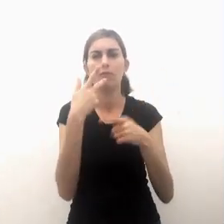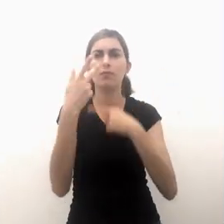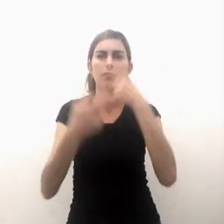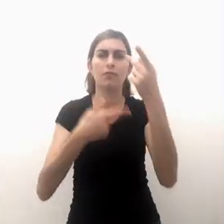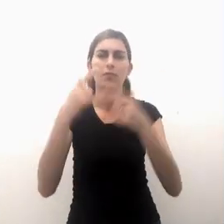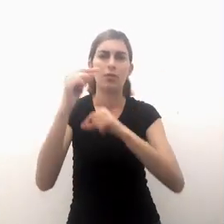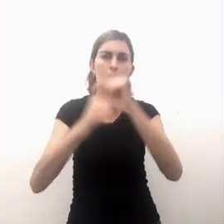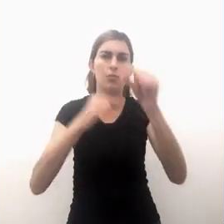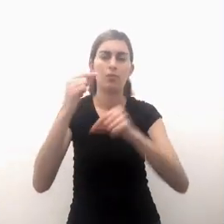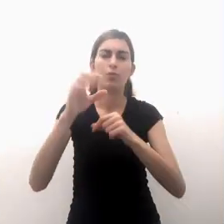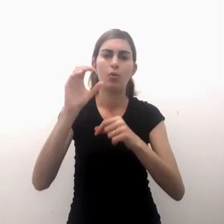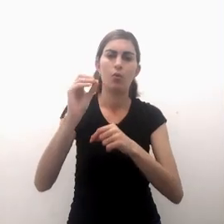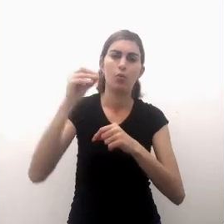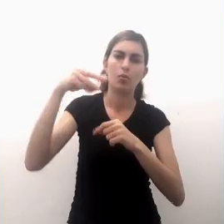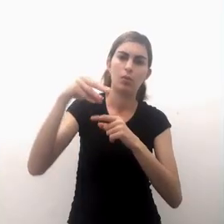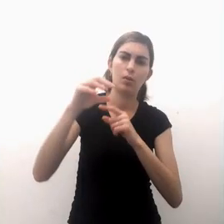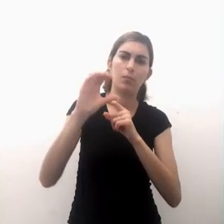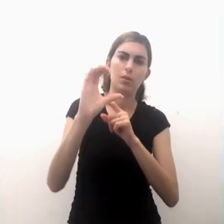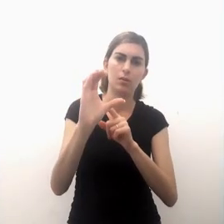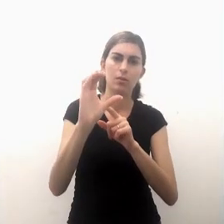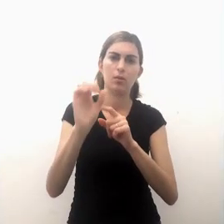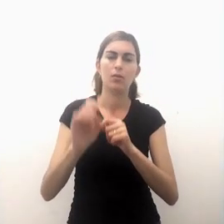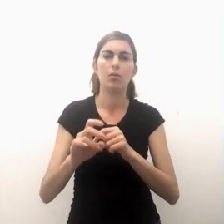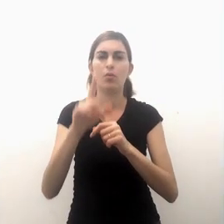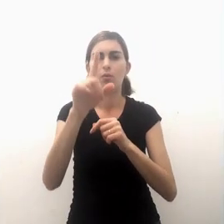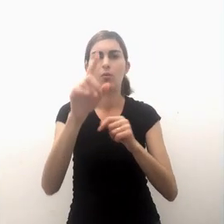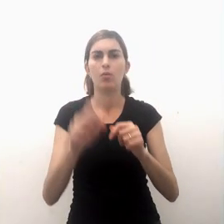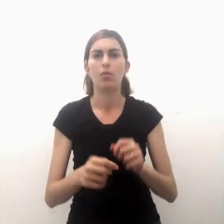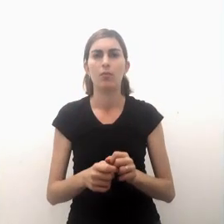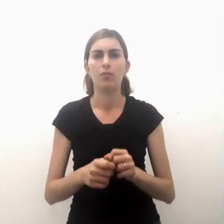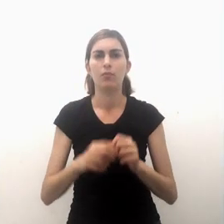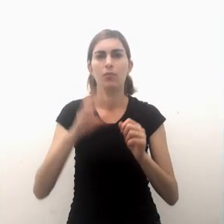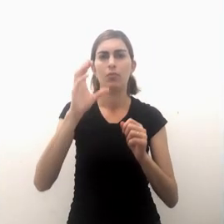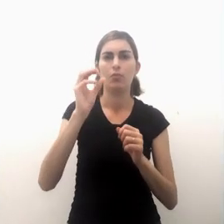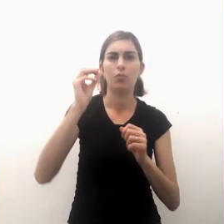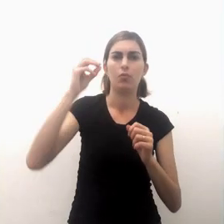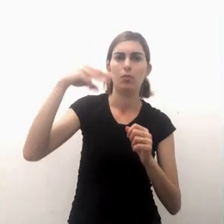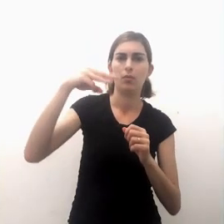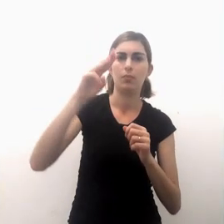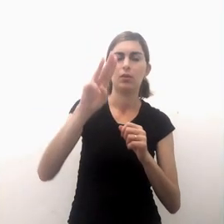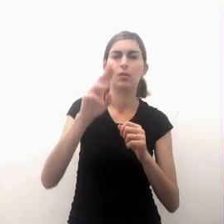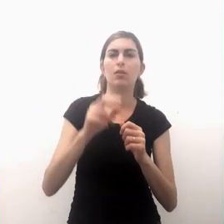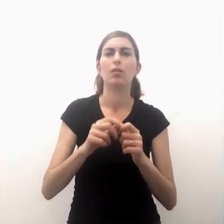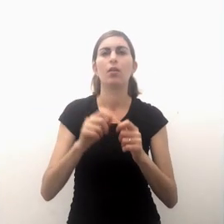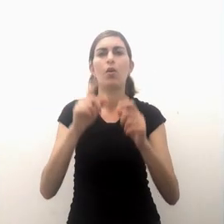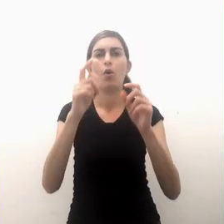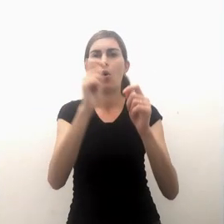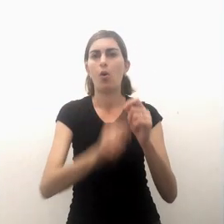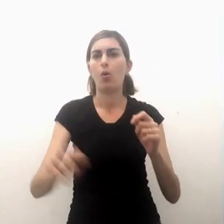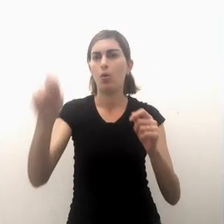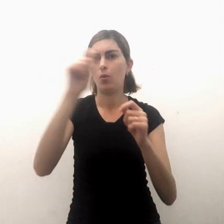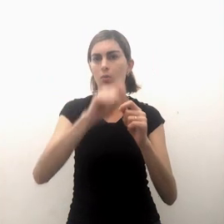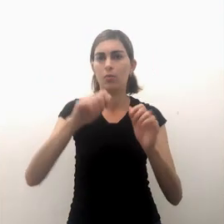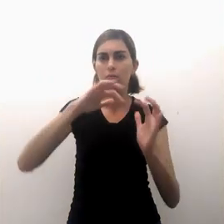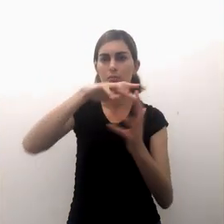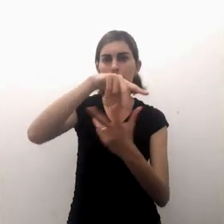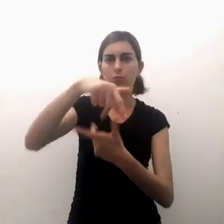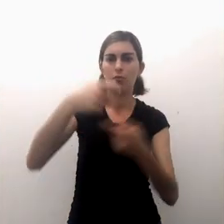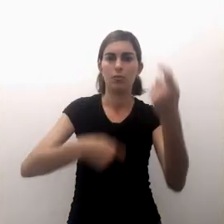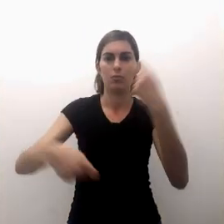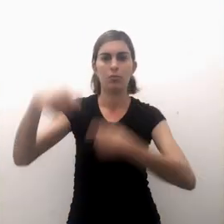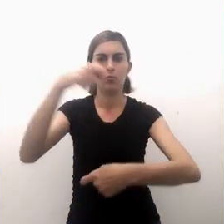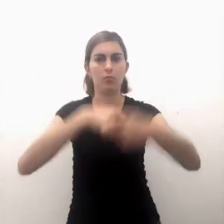sobre a OMC. Olha na tela, a World Trade Organization. Essa Organização Mundial do